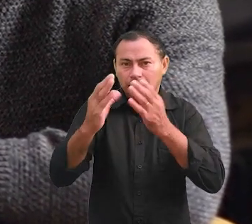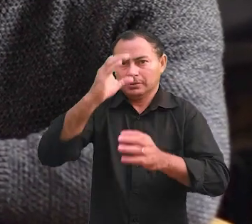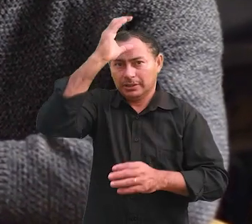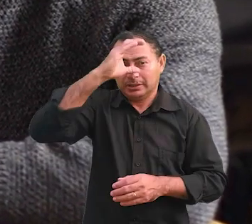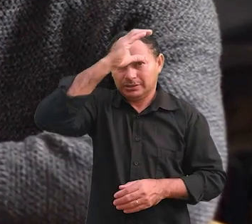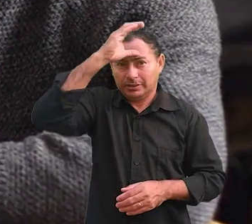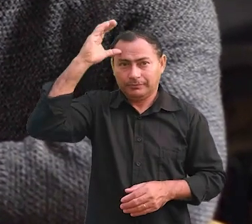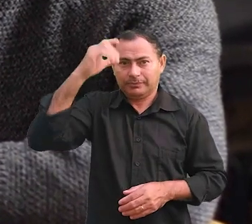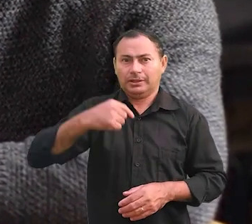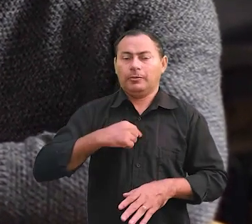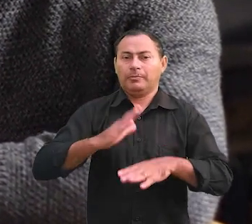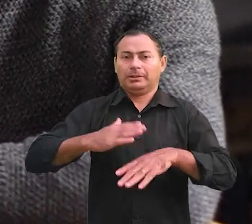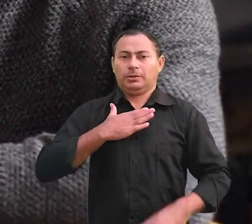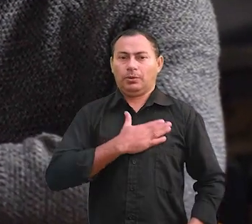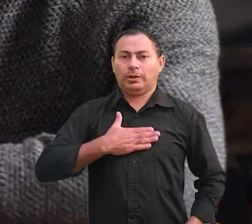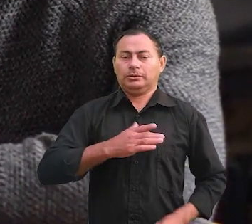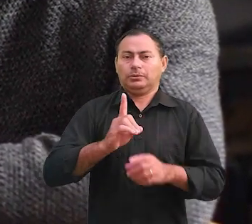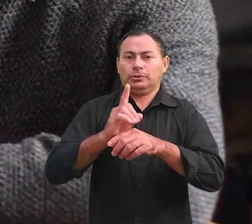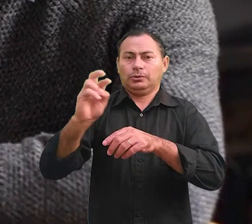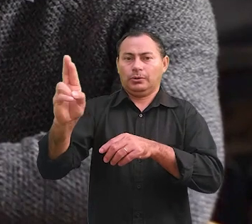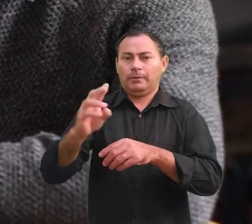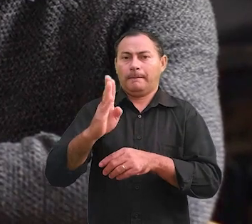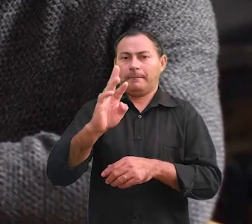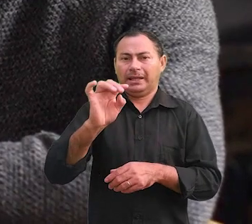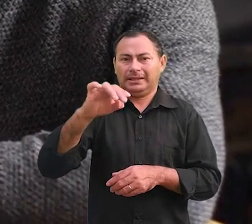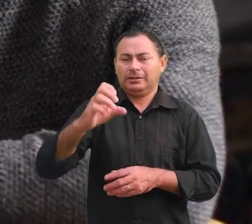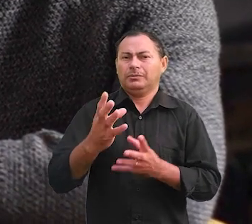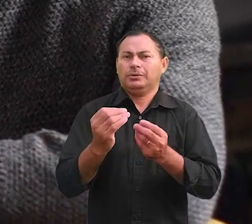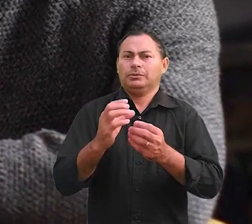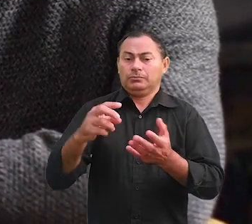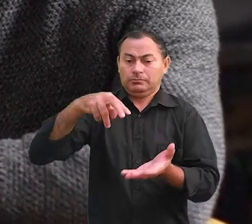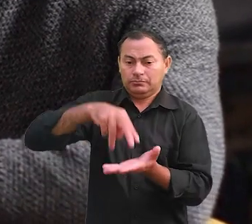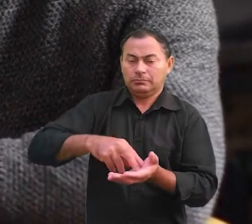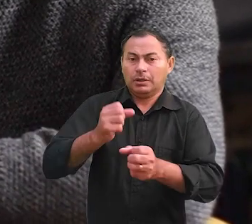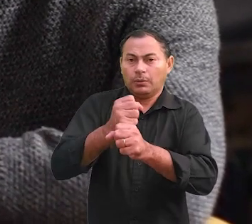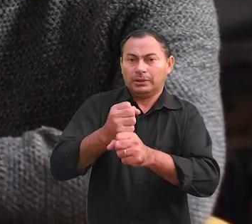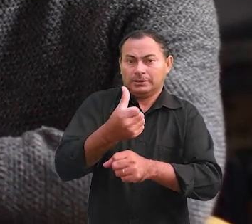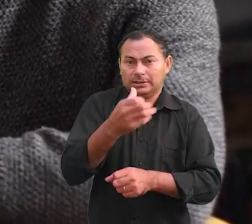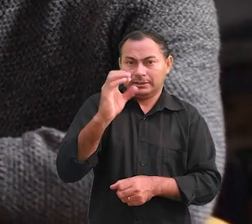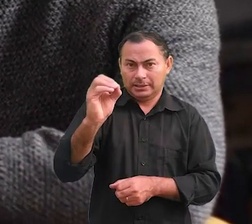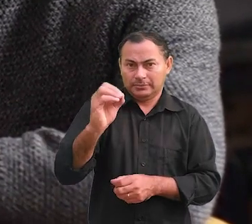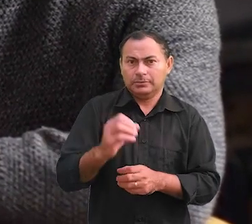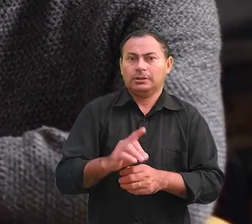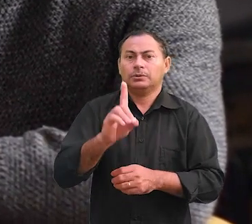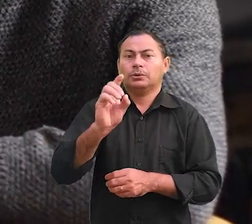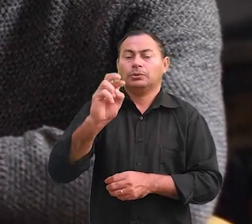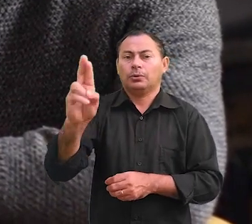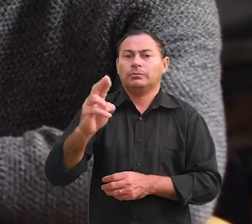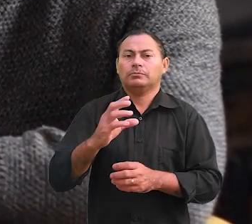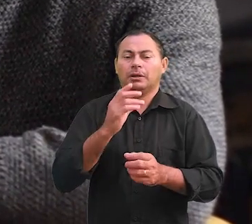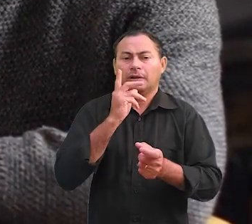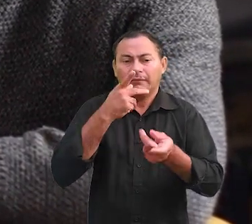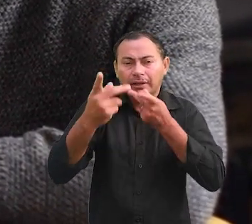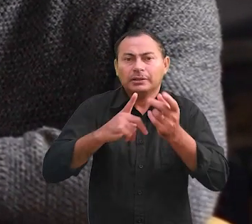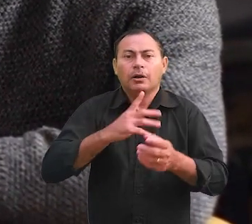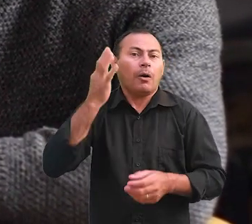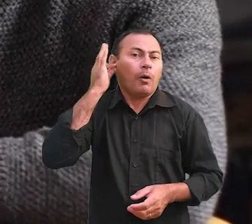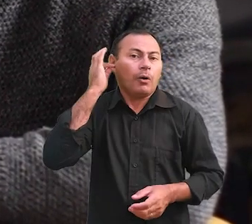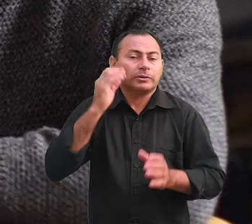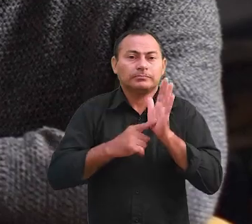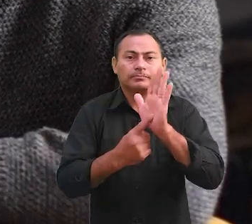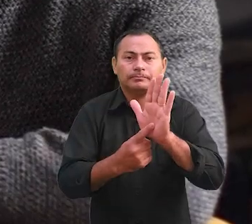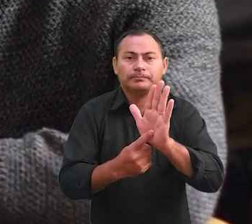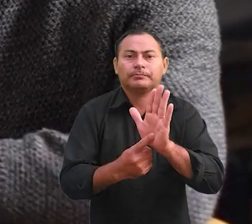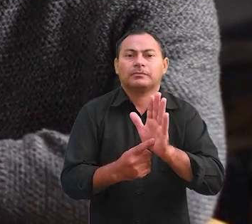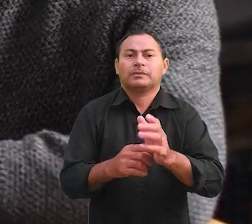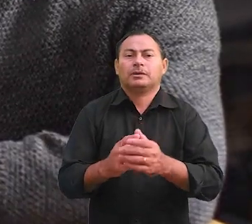vocês que torna o Cristão que eu mais gosto o doutor Brand muito atuante nos anos 60 turbulenta contava